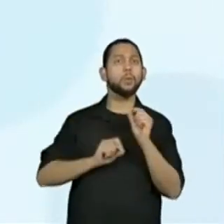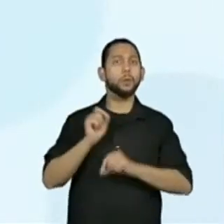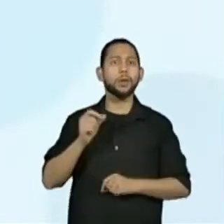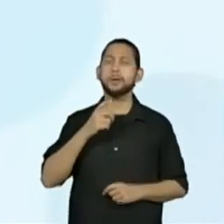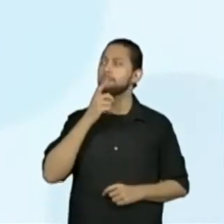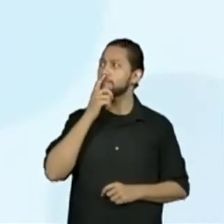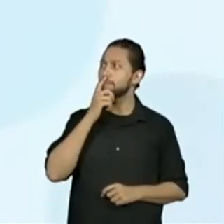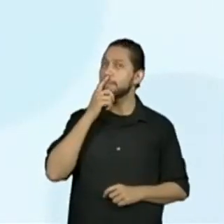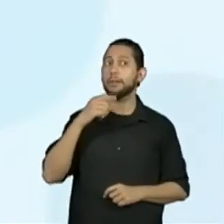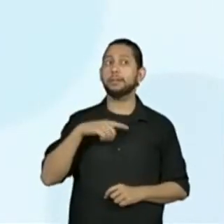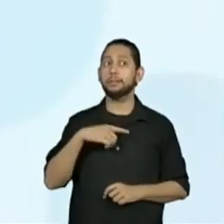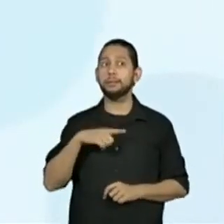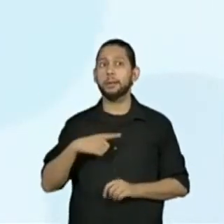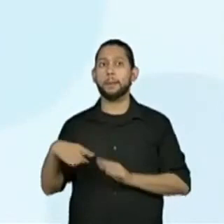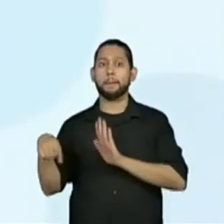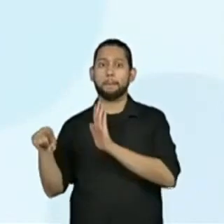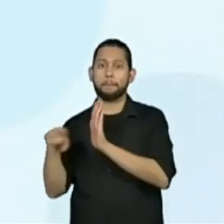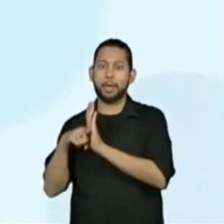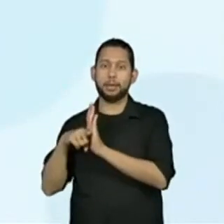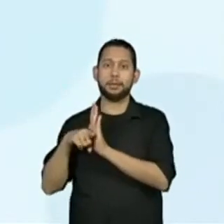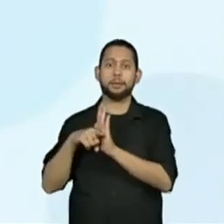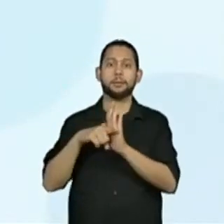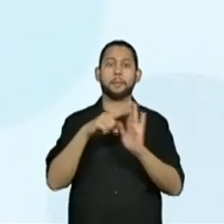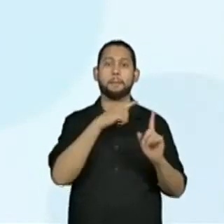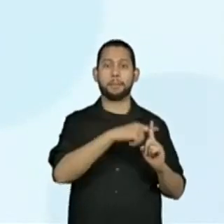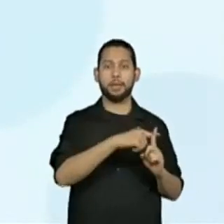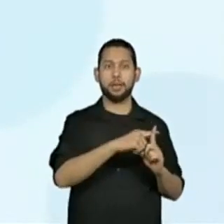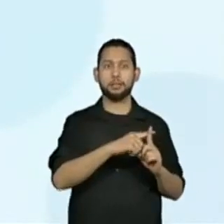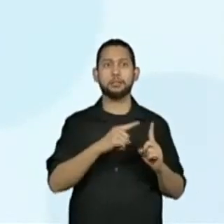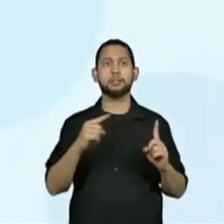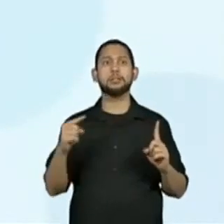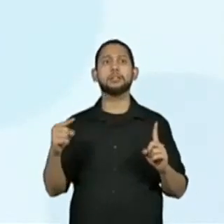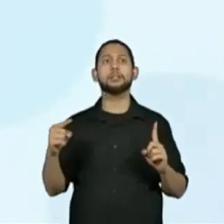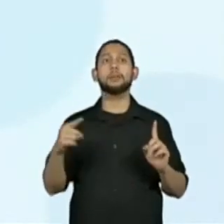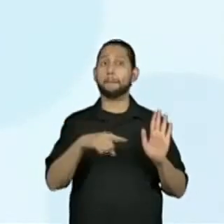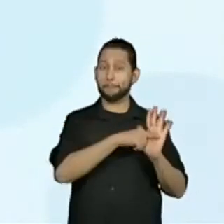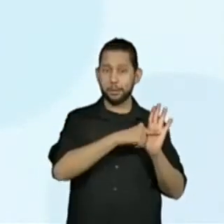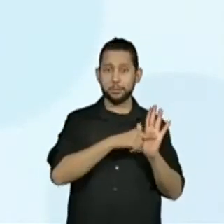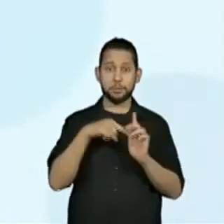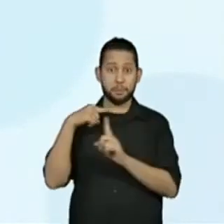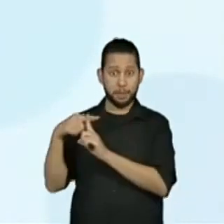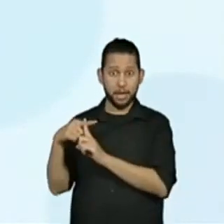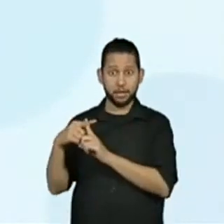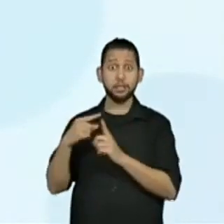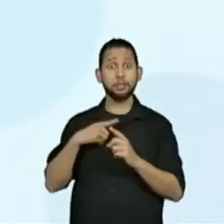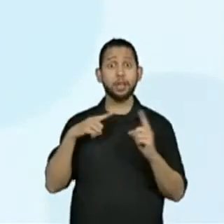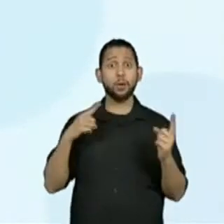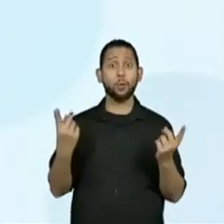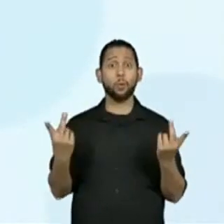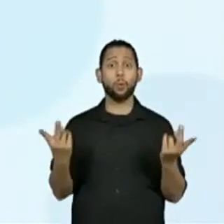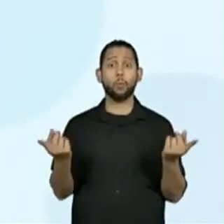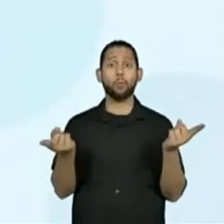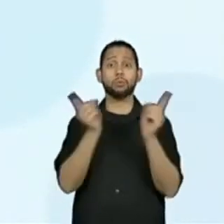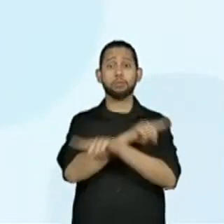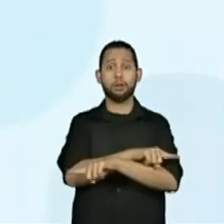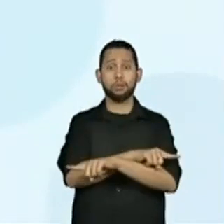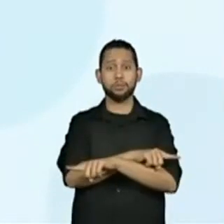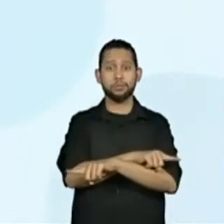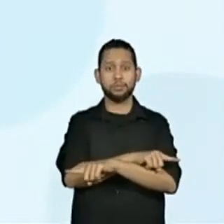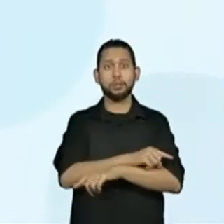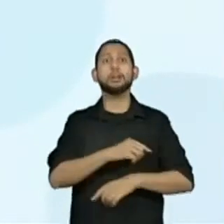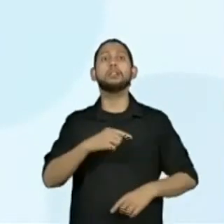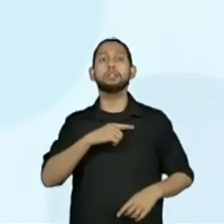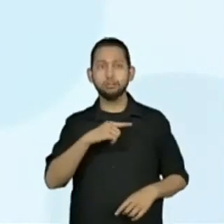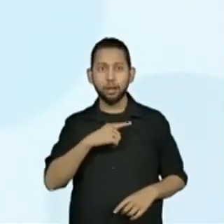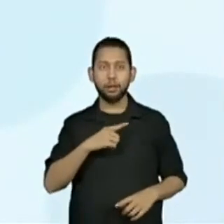as operações. Inclusive, a gente viu isso ontem, né? Então, ó, como vimos anteriormente, as operações contrárias ou inversas